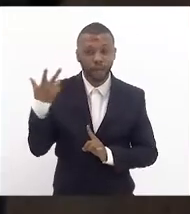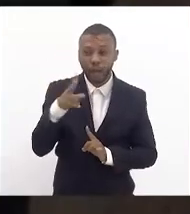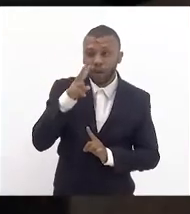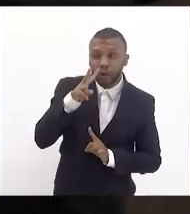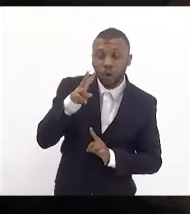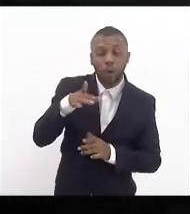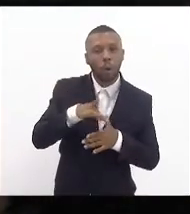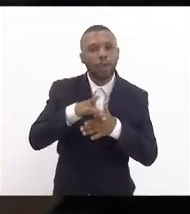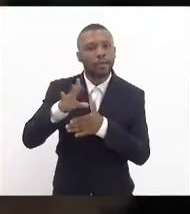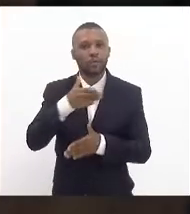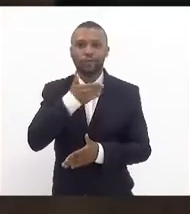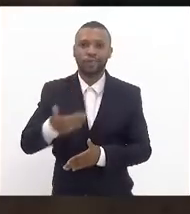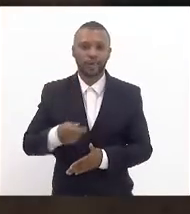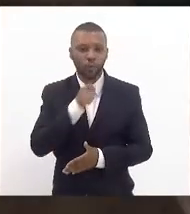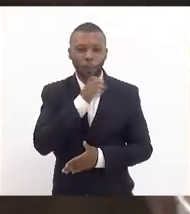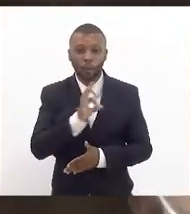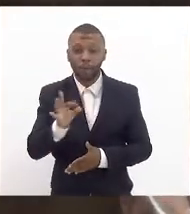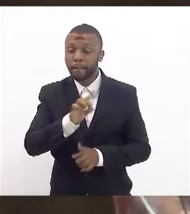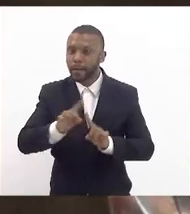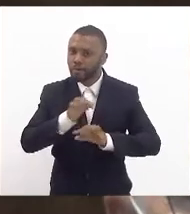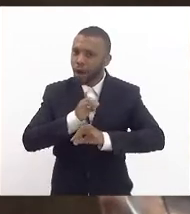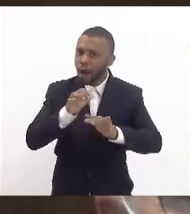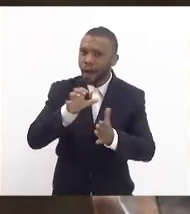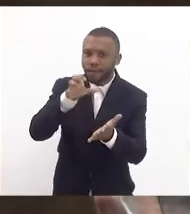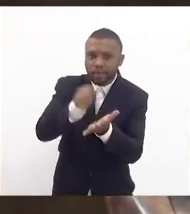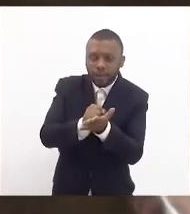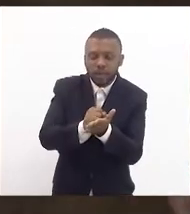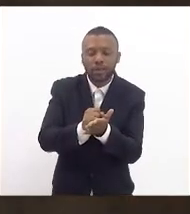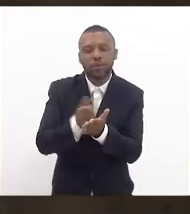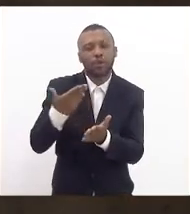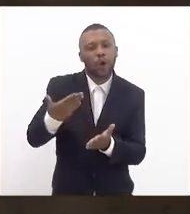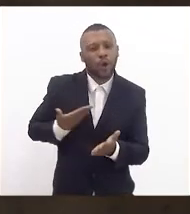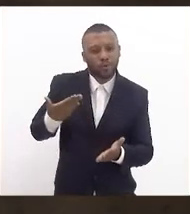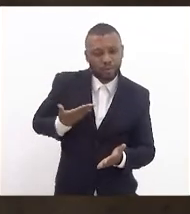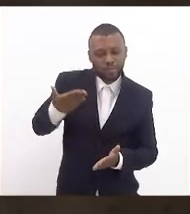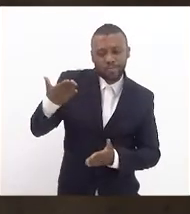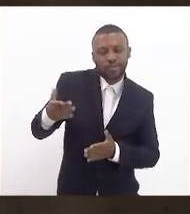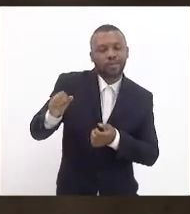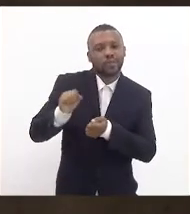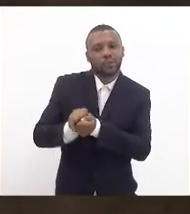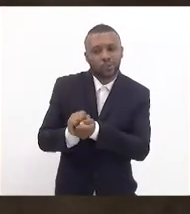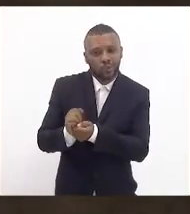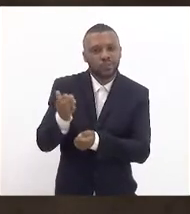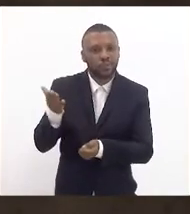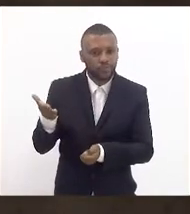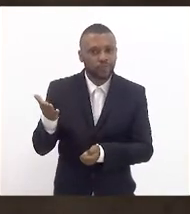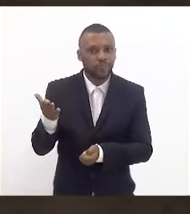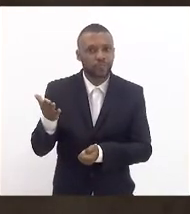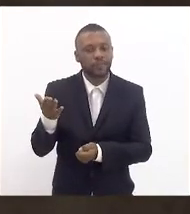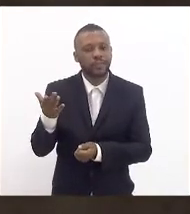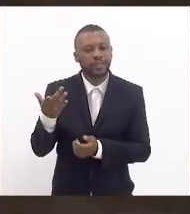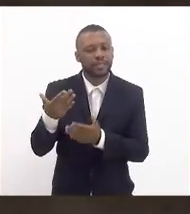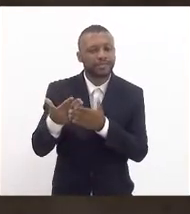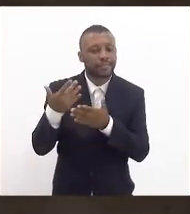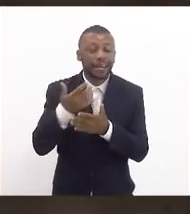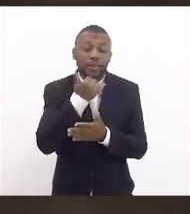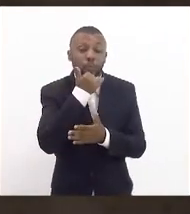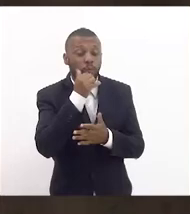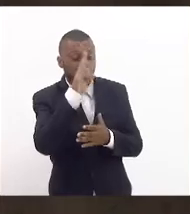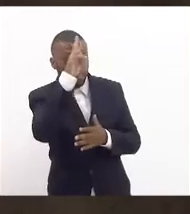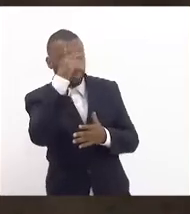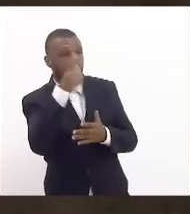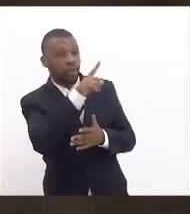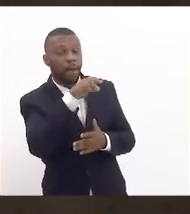do governo, mas vou deixar aqui registrado, mas tem aqui o nosso colega aqui, que foi aí, estava até outro dia... Ah, desculpa,